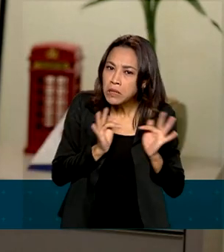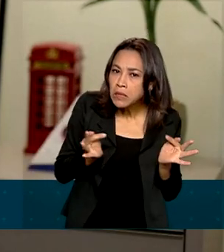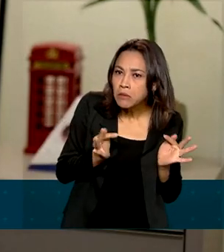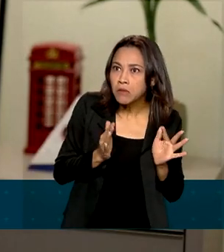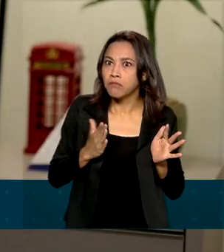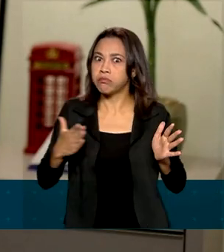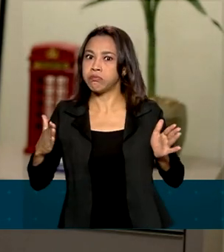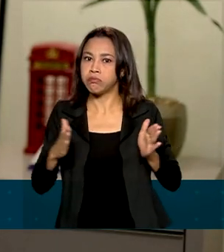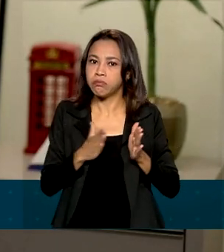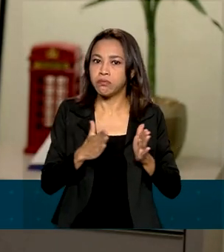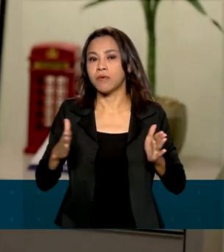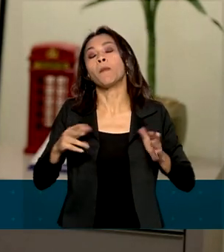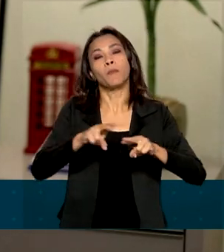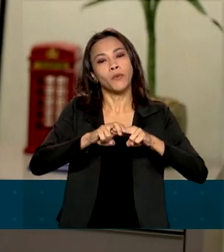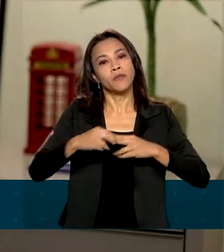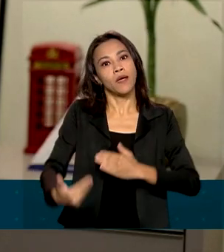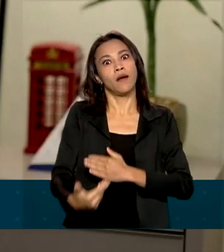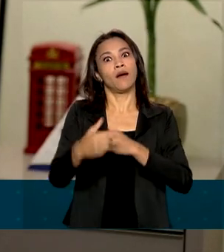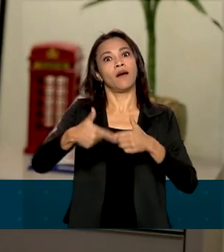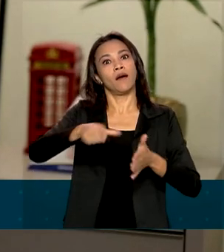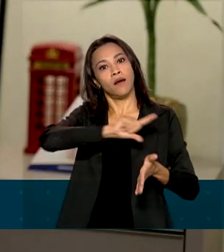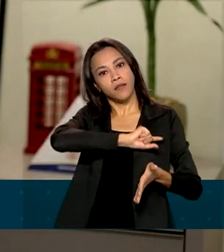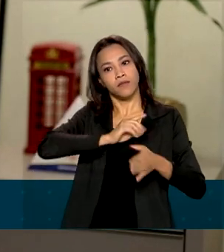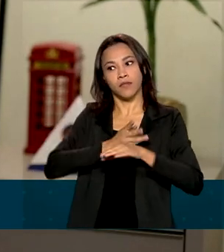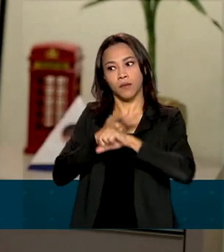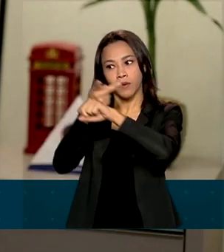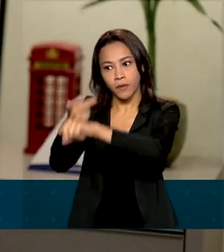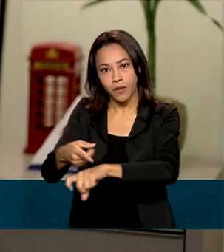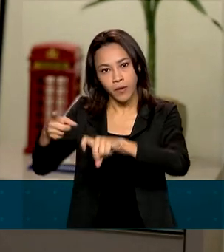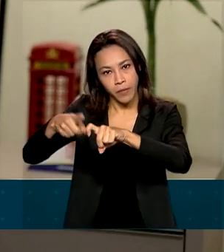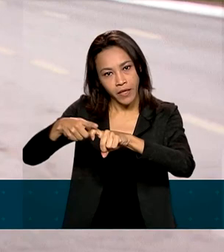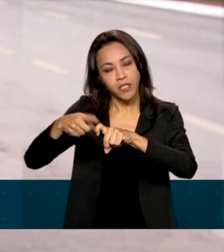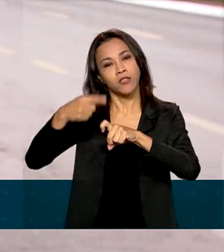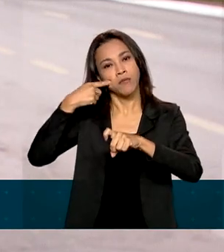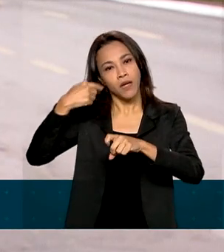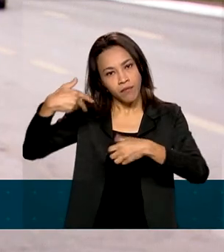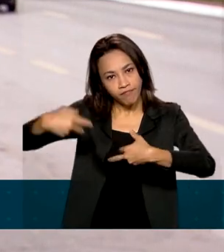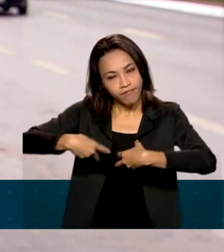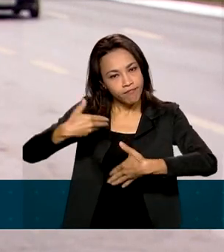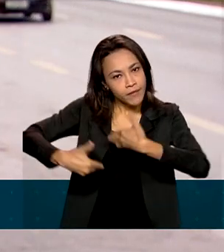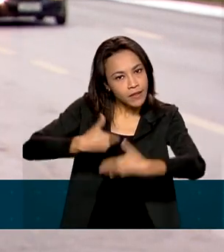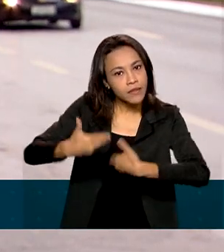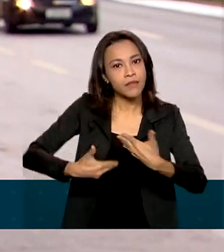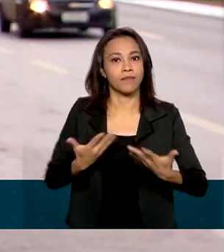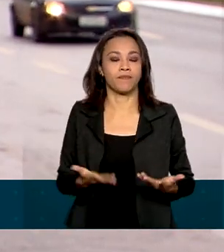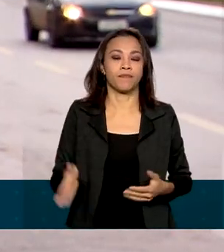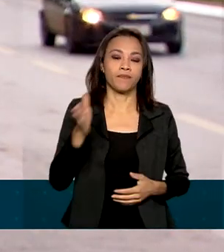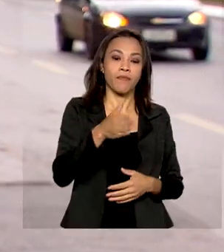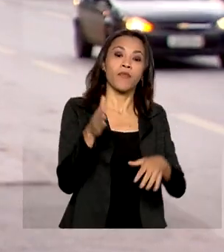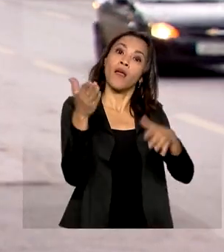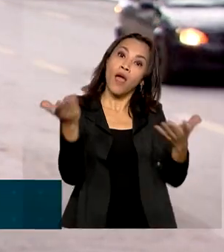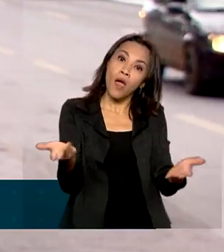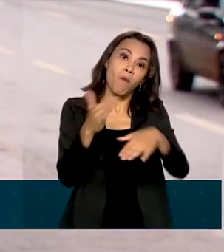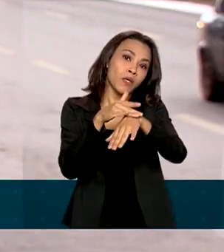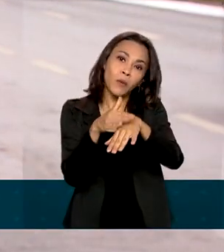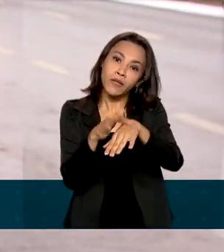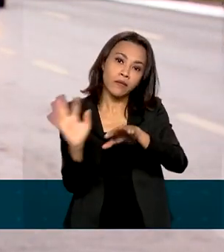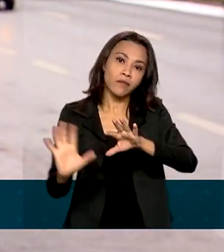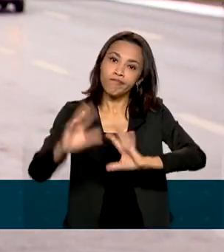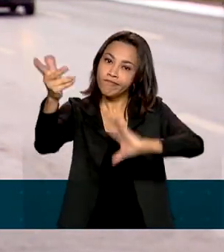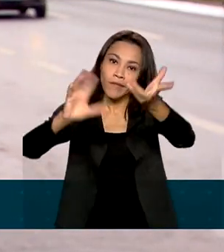precoce é muito importante para permitir o melhor tratamento embora seja uma doença comum